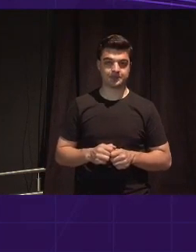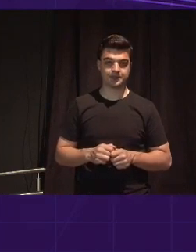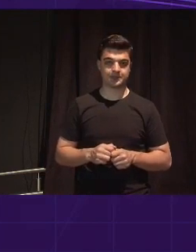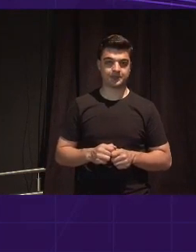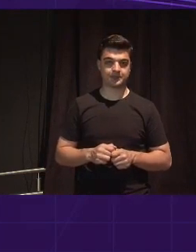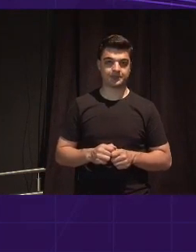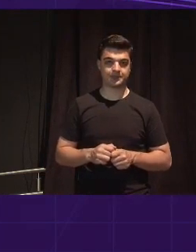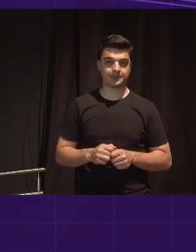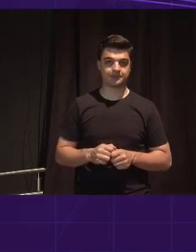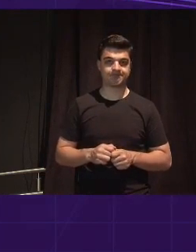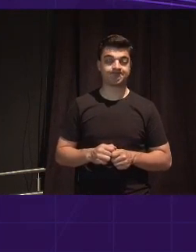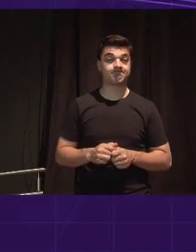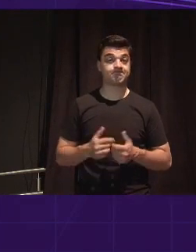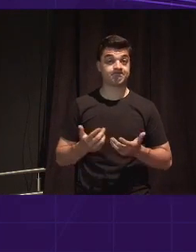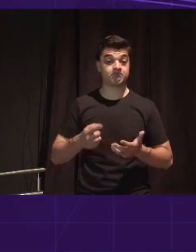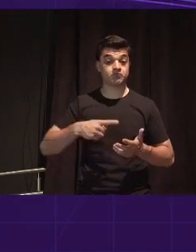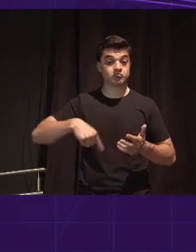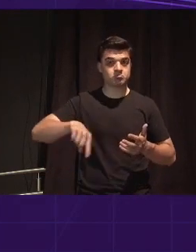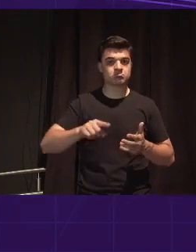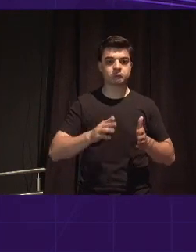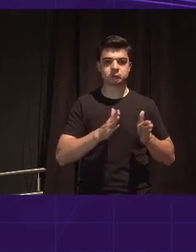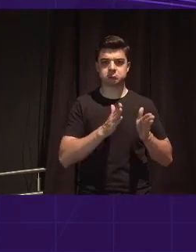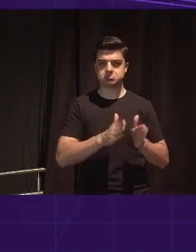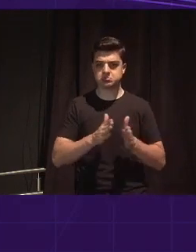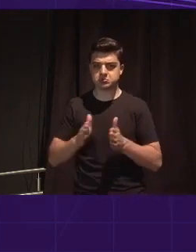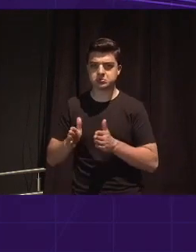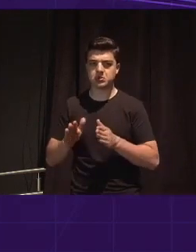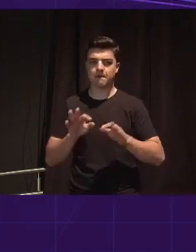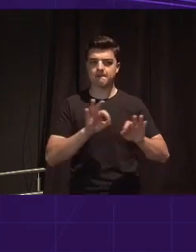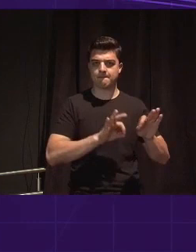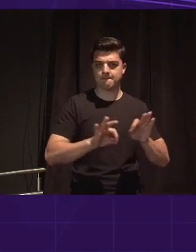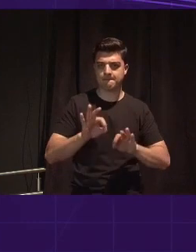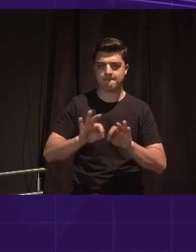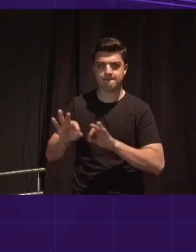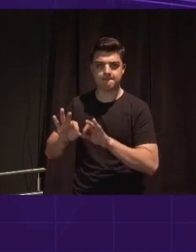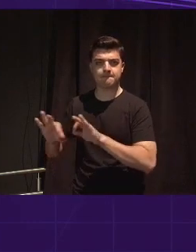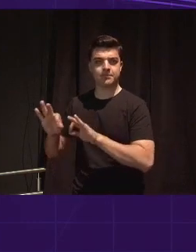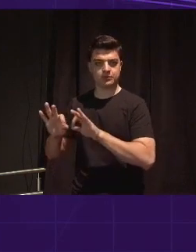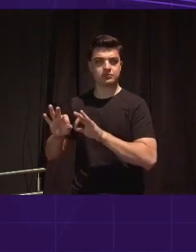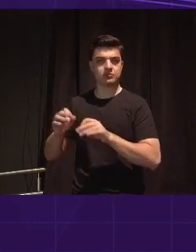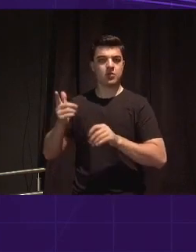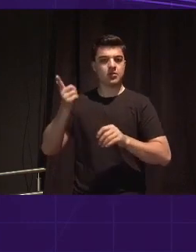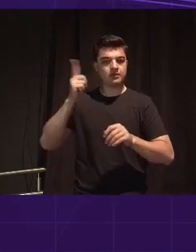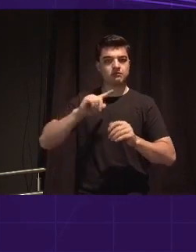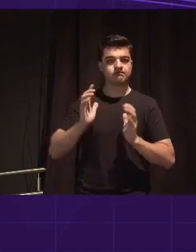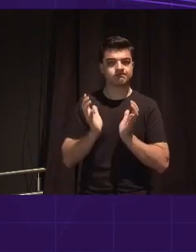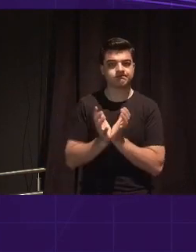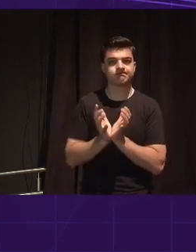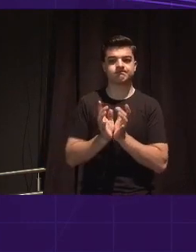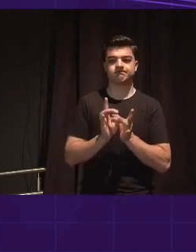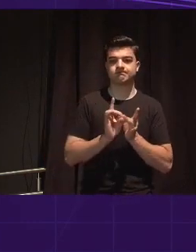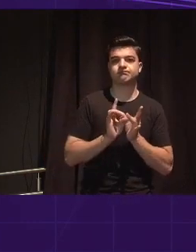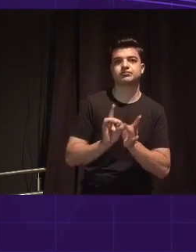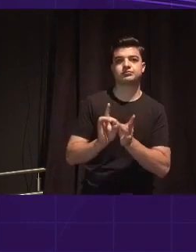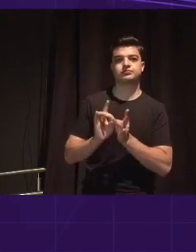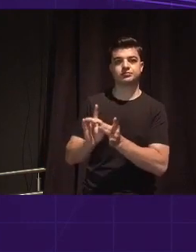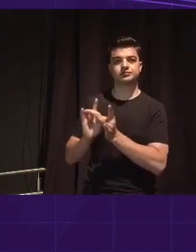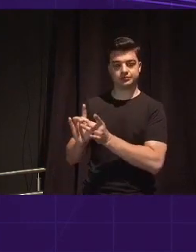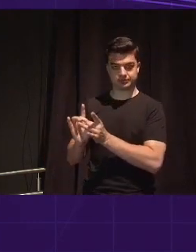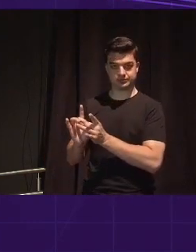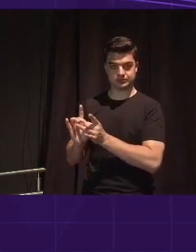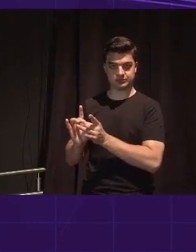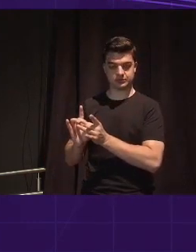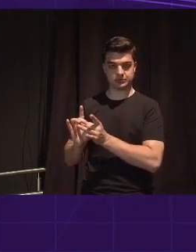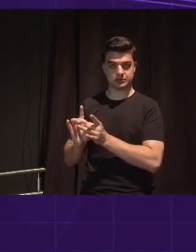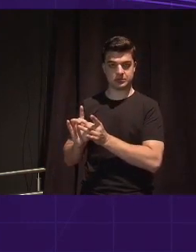a mostrar num nível de time, tribo, aliança, né? E áreas, digamos